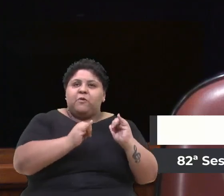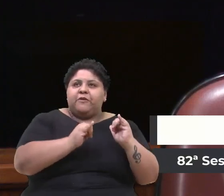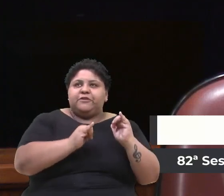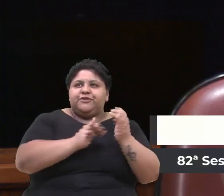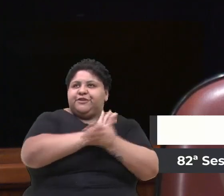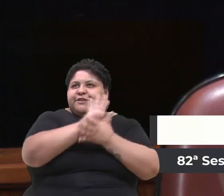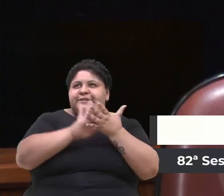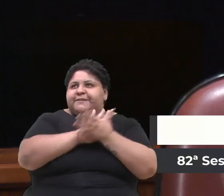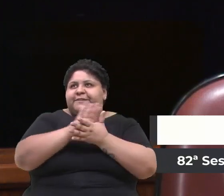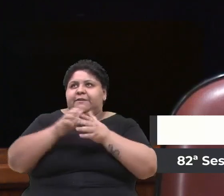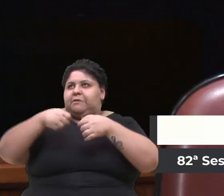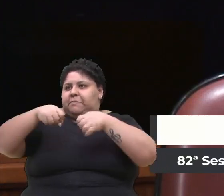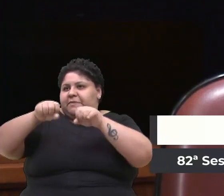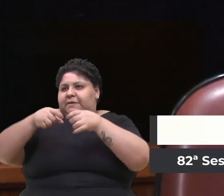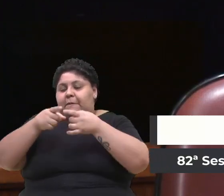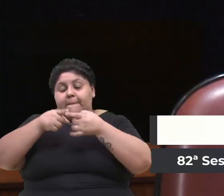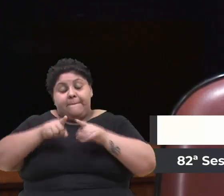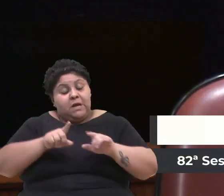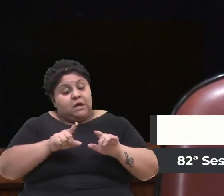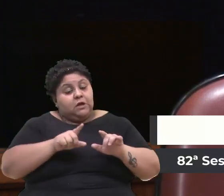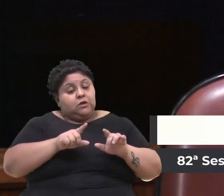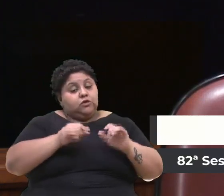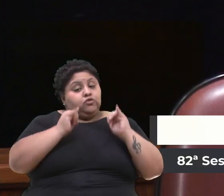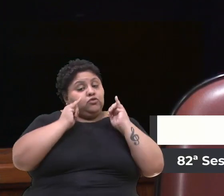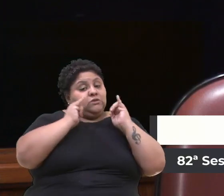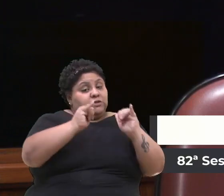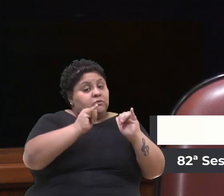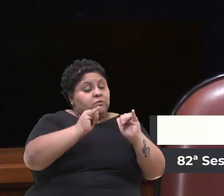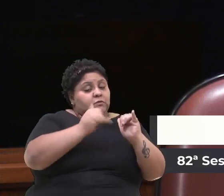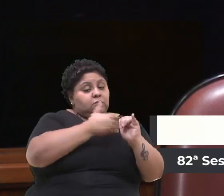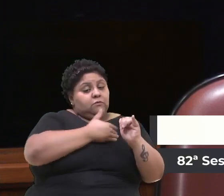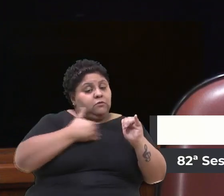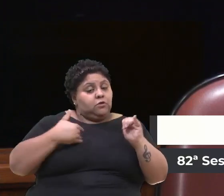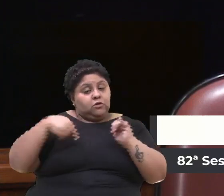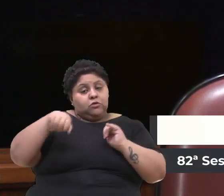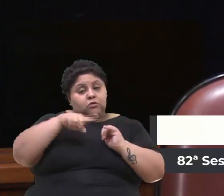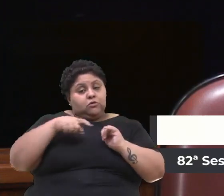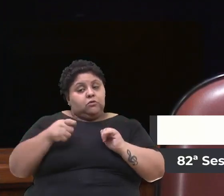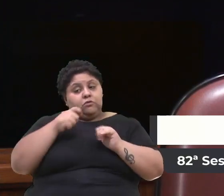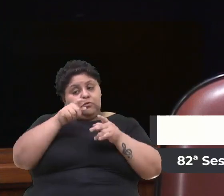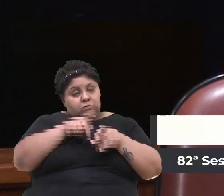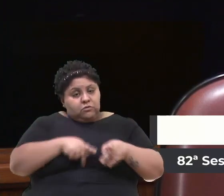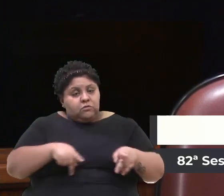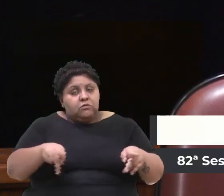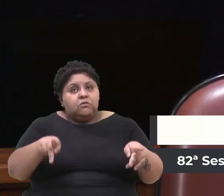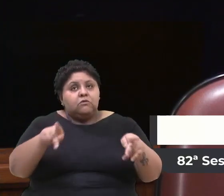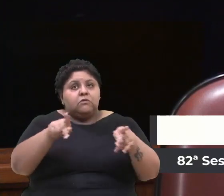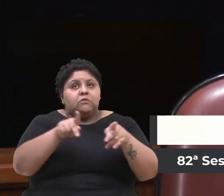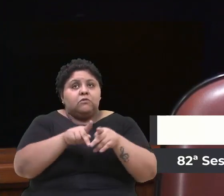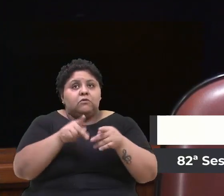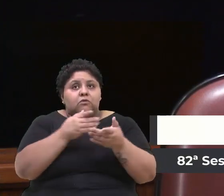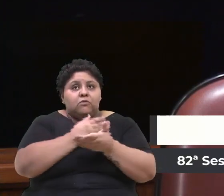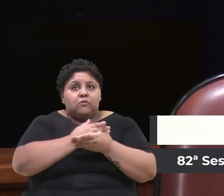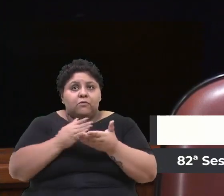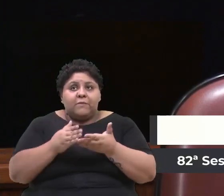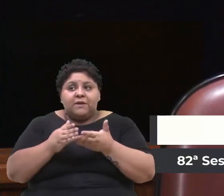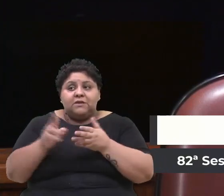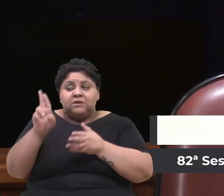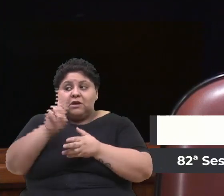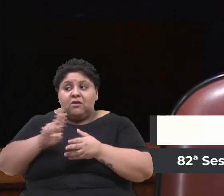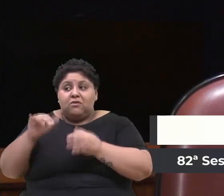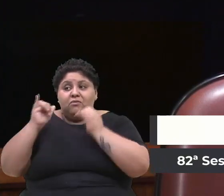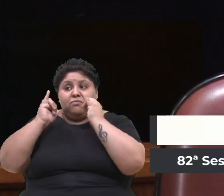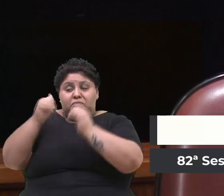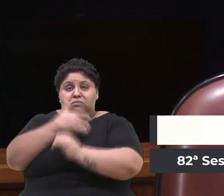público. Nós precisamos que a população venha aderir ao transporte público. Mas, para isso, tem